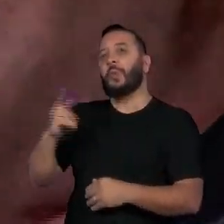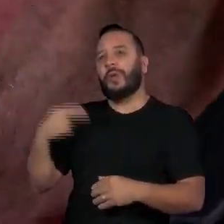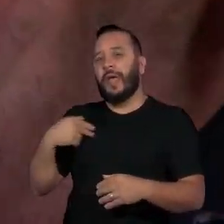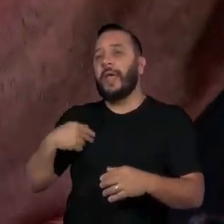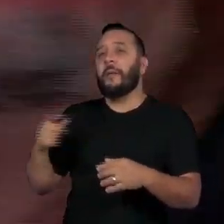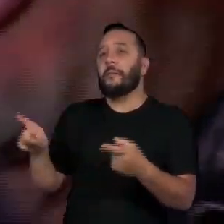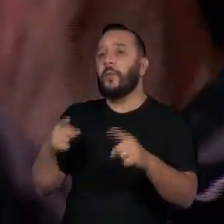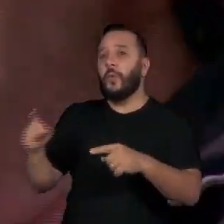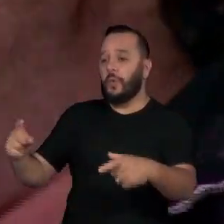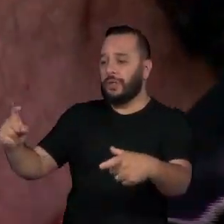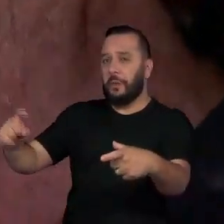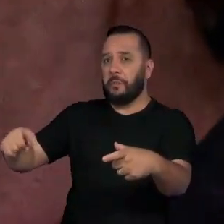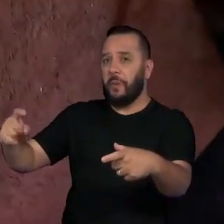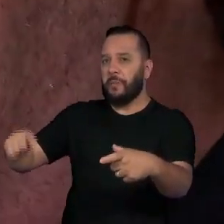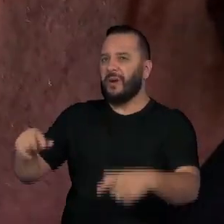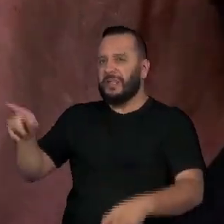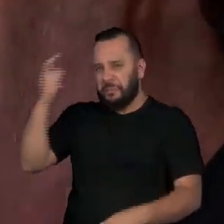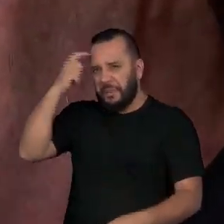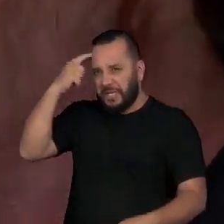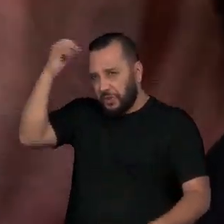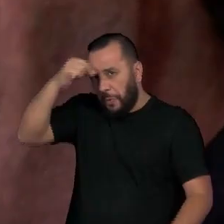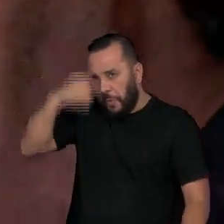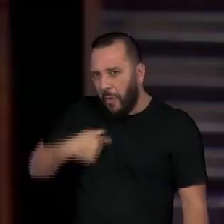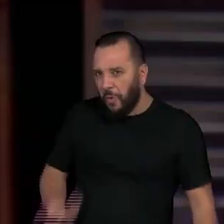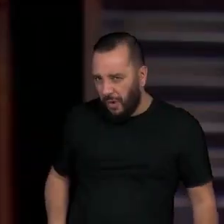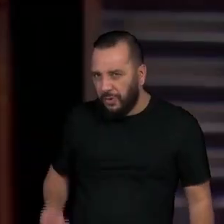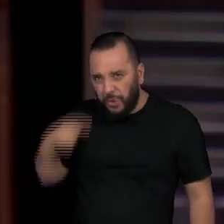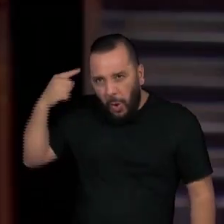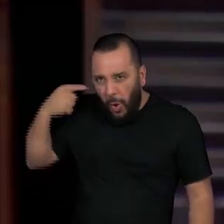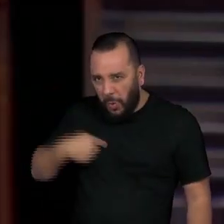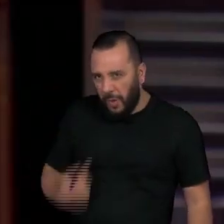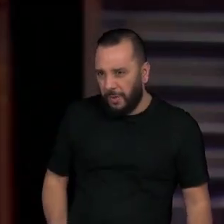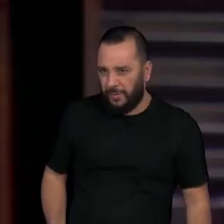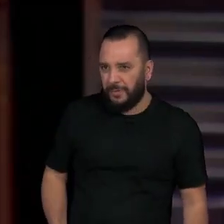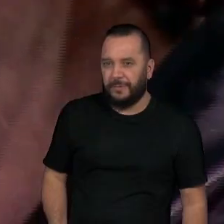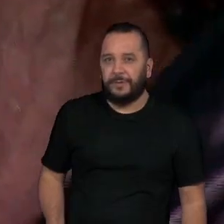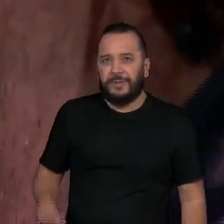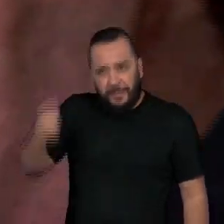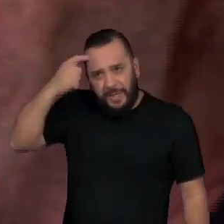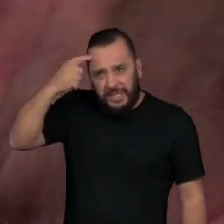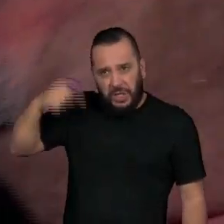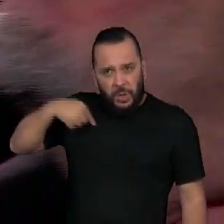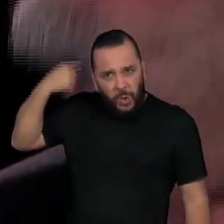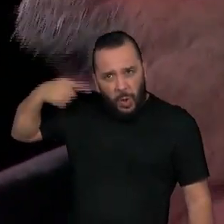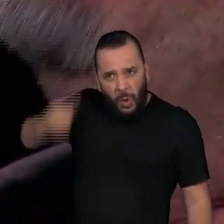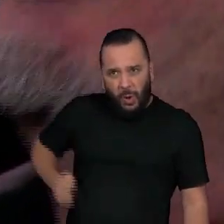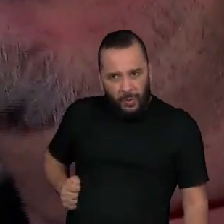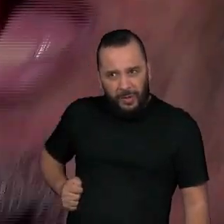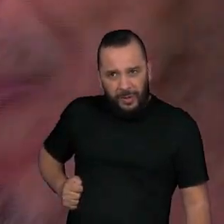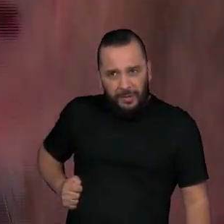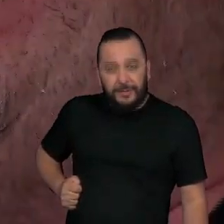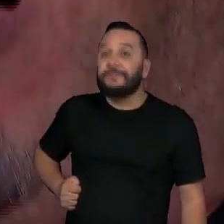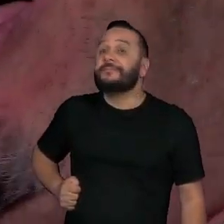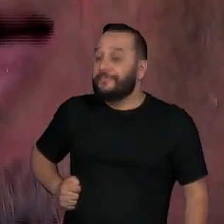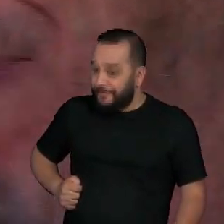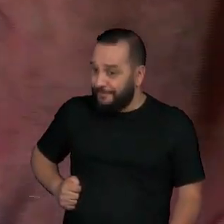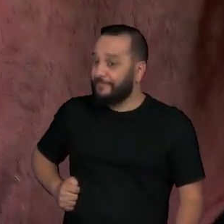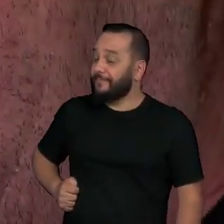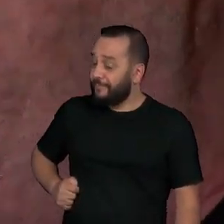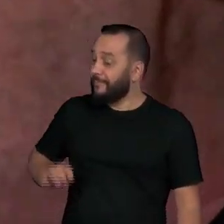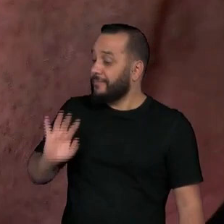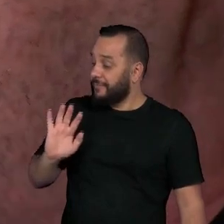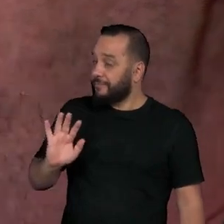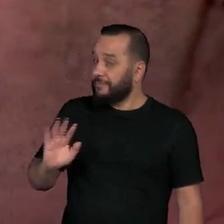pôr a música porque ele falou assim você pensa que eu sou trouxa olha aqui olha aqui você tá pensando que eu sou louco então assim a minha a